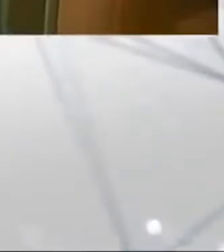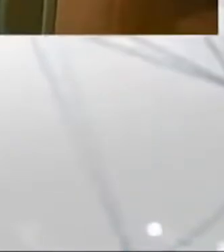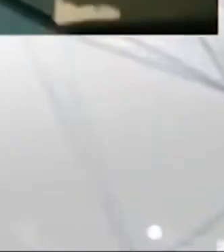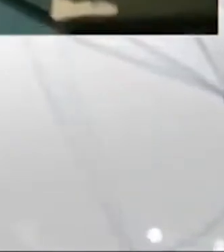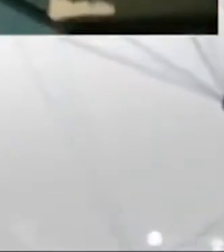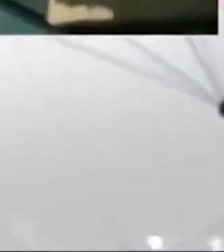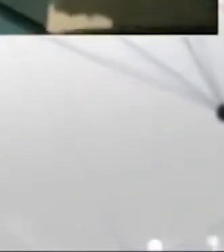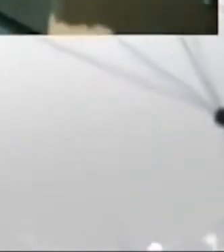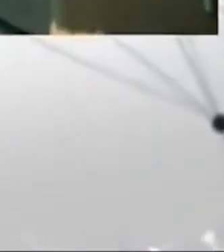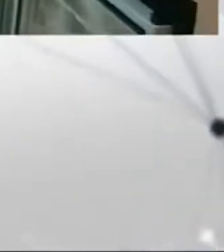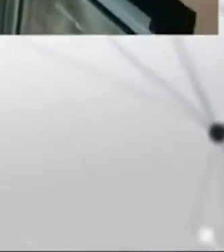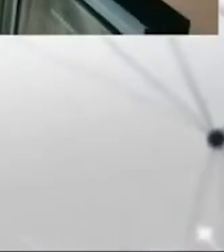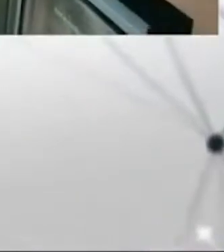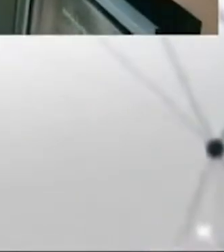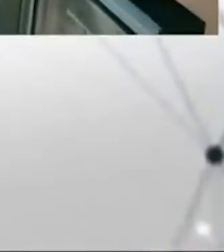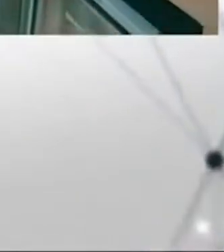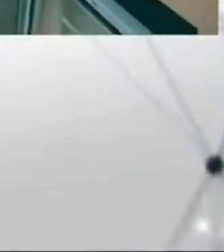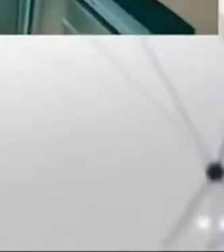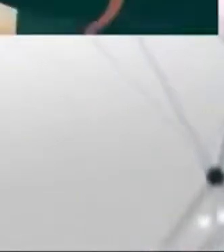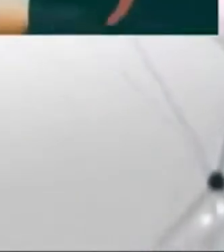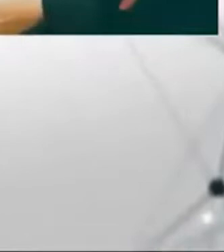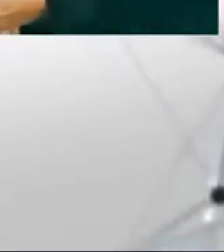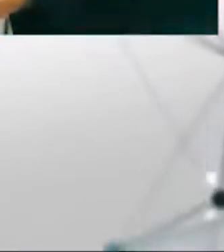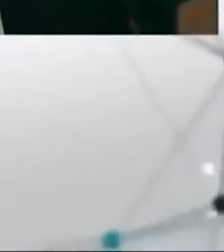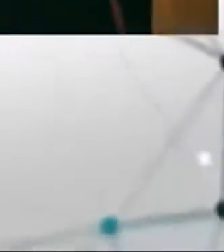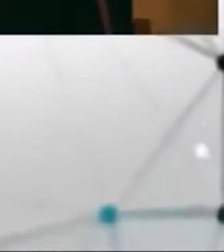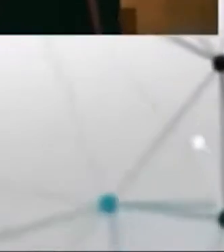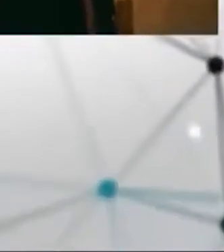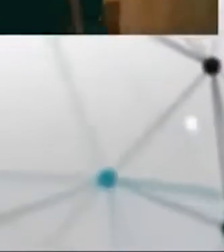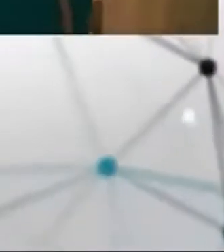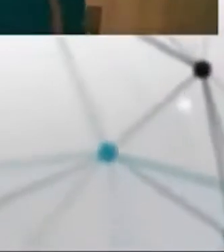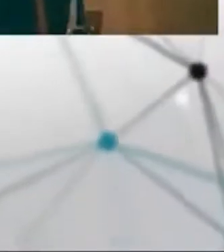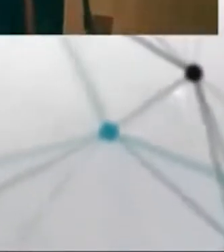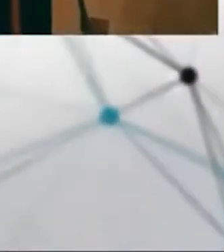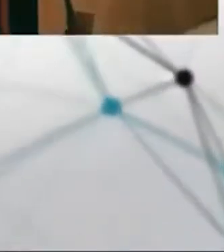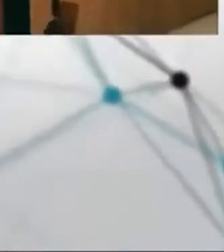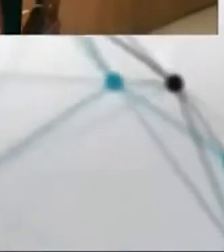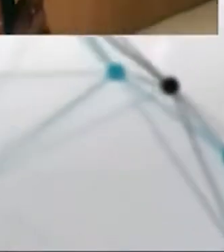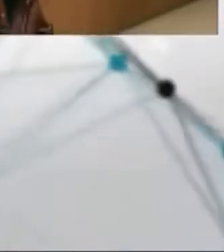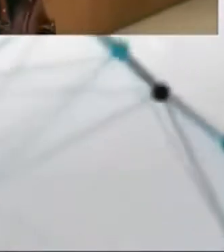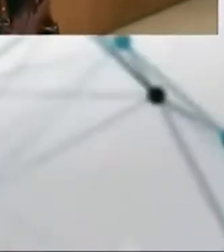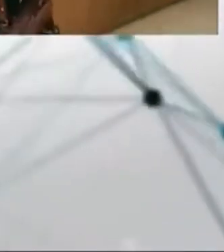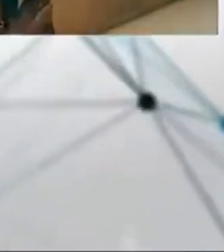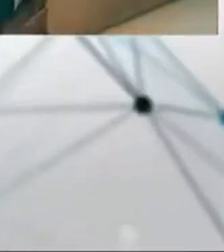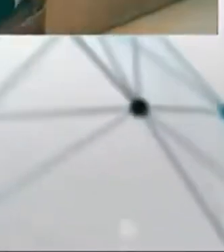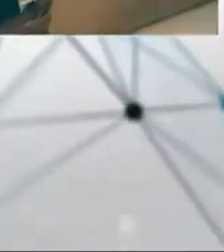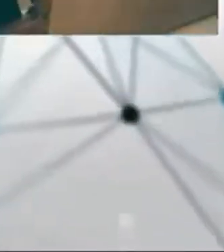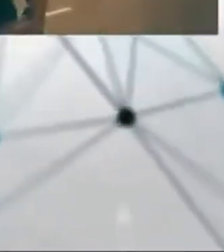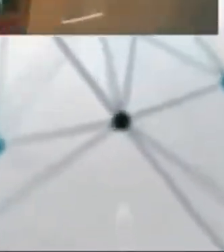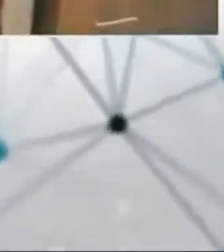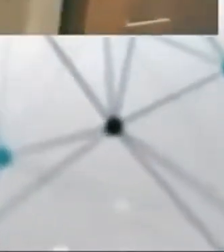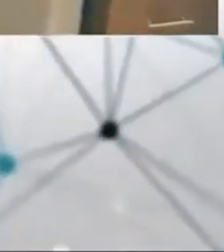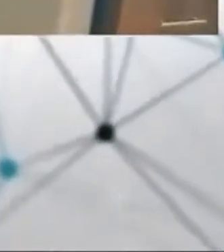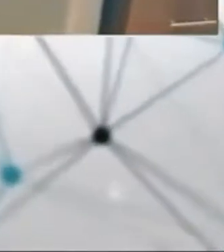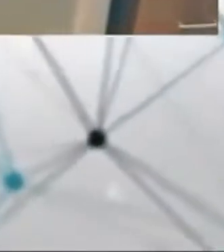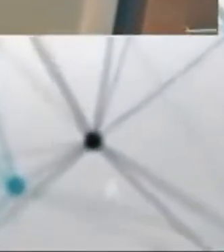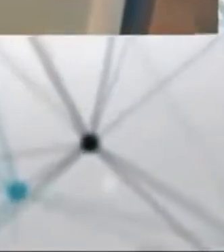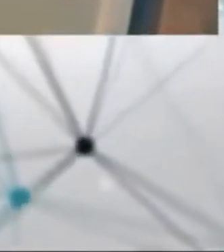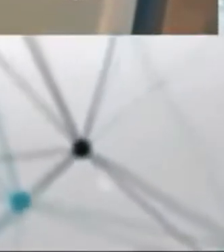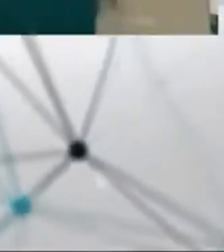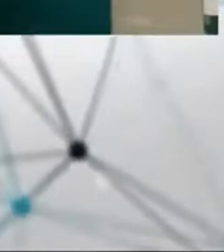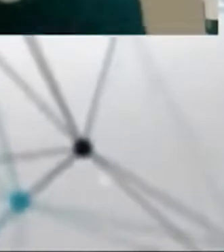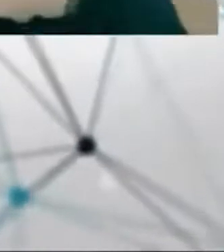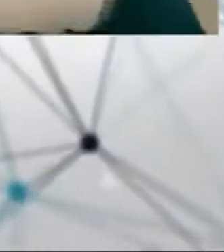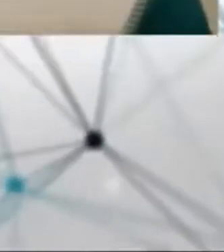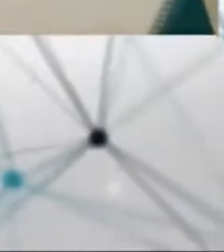comigo. Café pronto. E a minha máquina, minha, porque faz todos os meus textos. E a Jaqueline encaderna